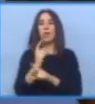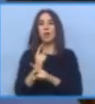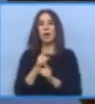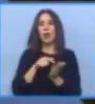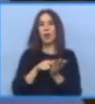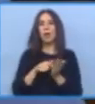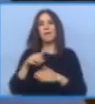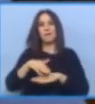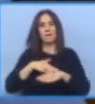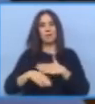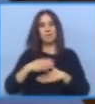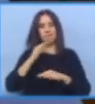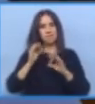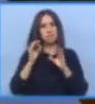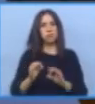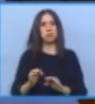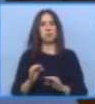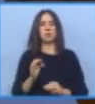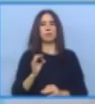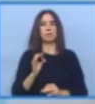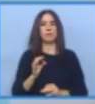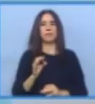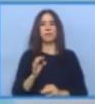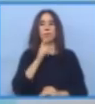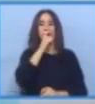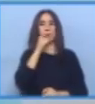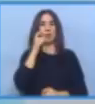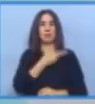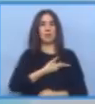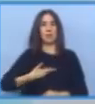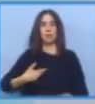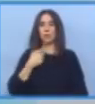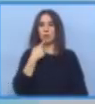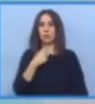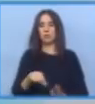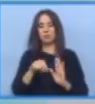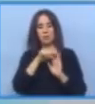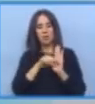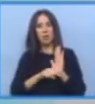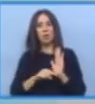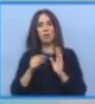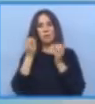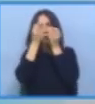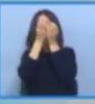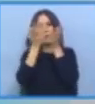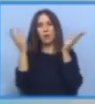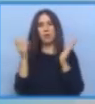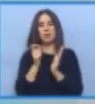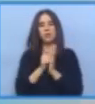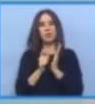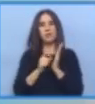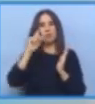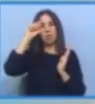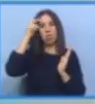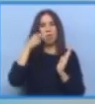latente, concretiza o que é, digamos assim, a promessa dos antigos, na lei, nos profetas e nos escritos